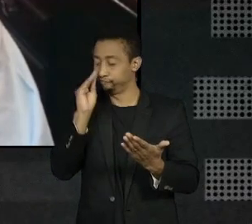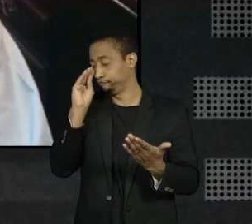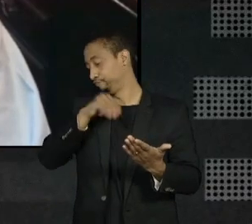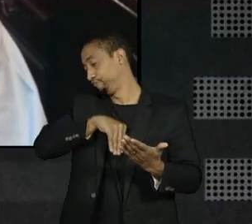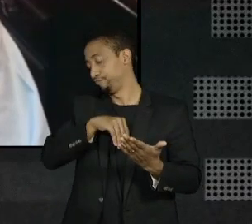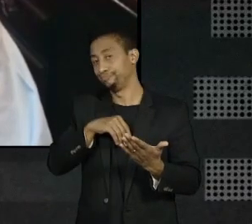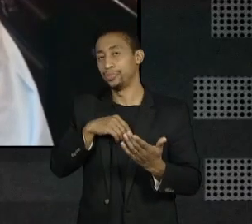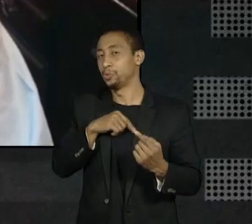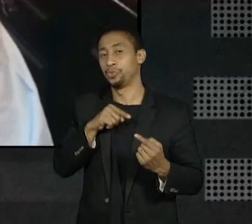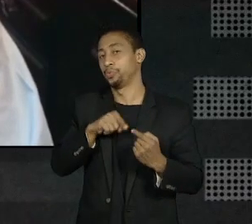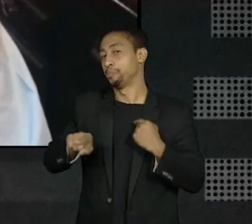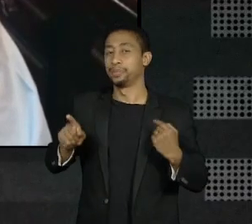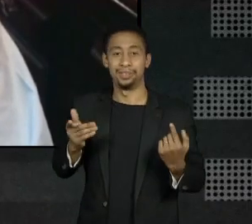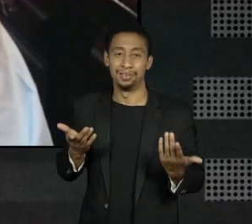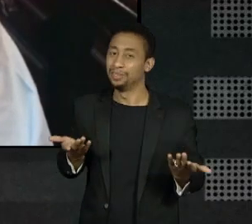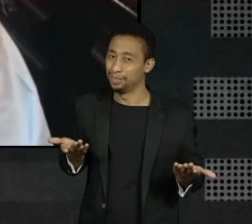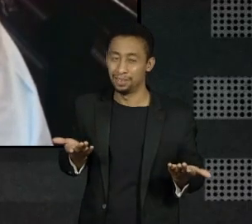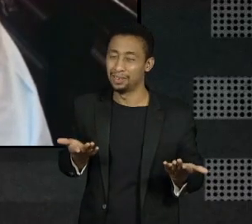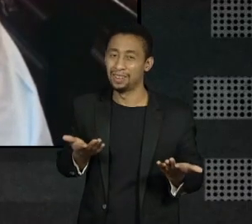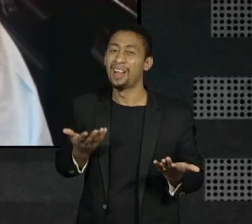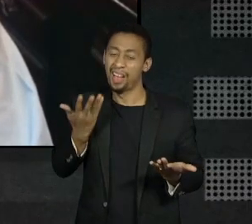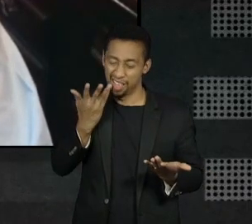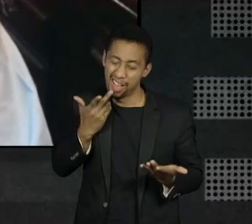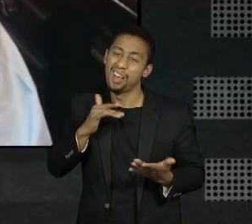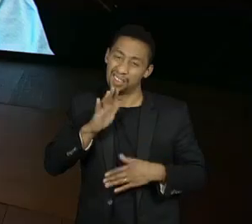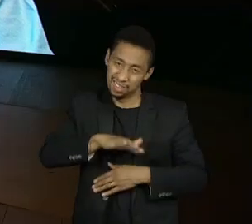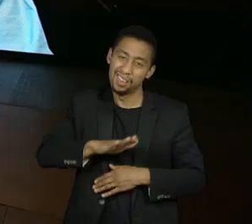muito jovem, muita coisa